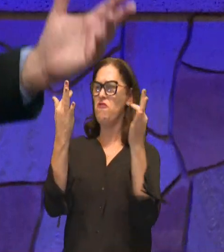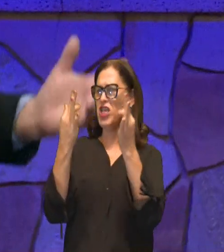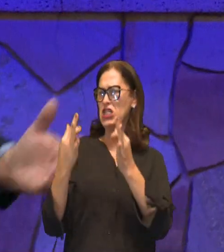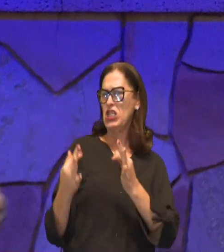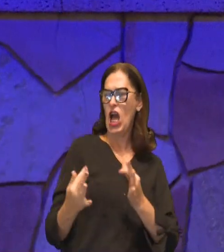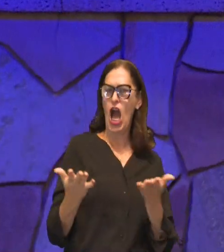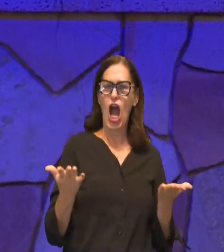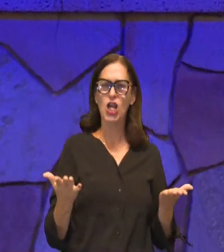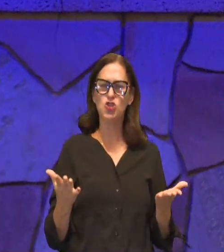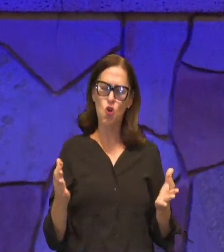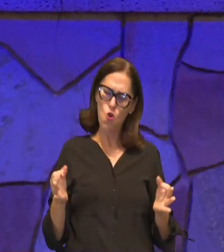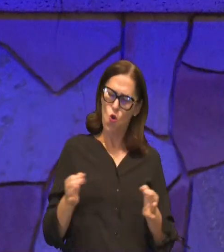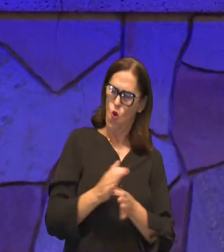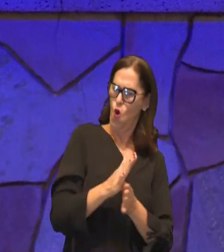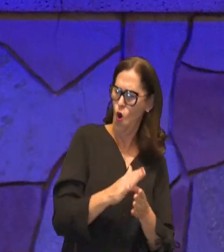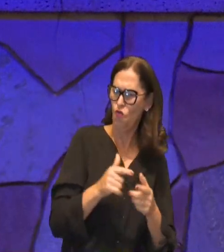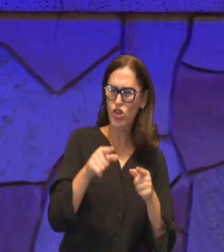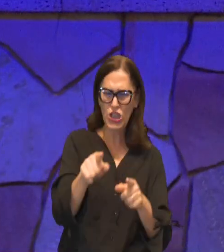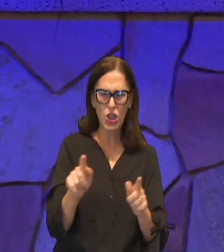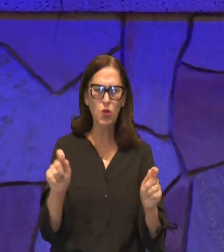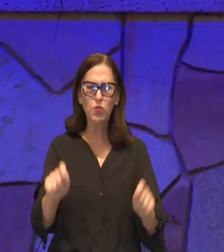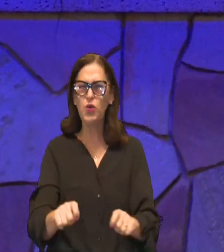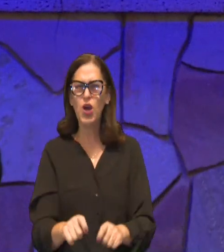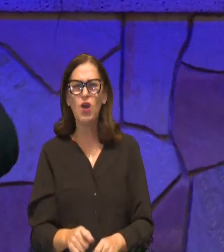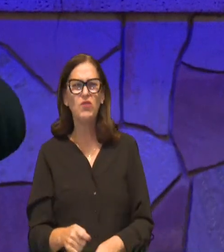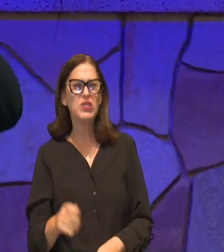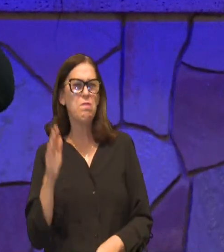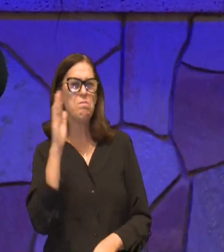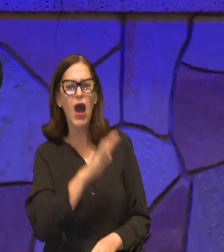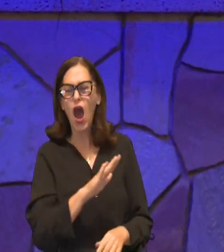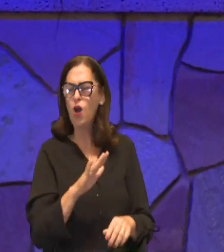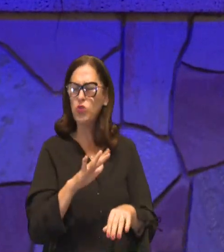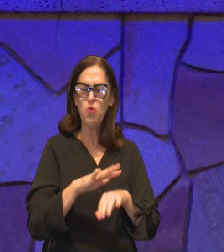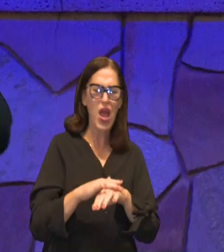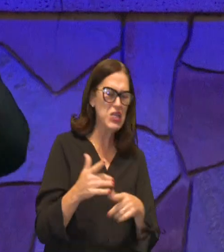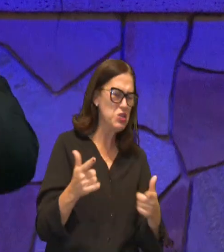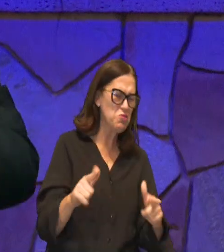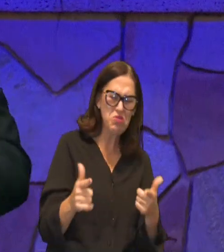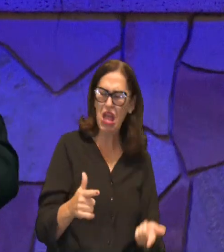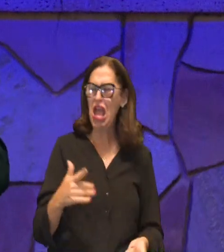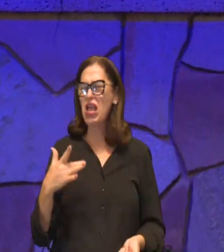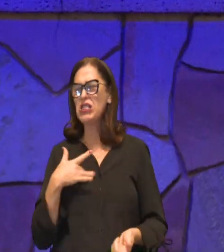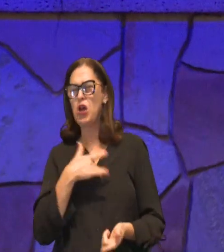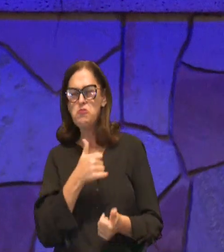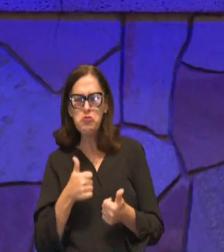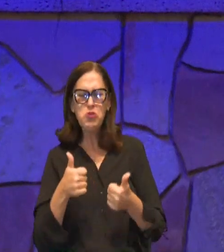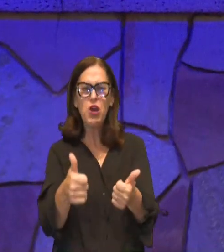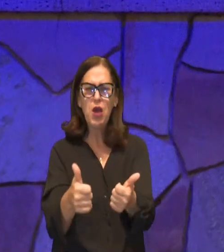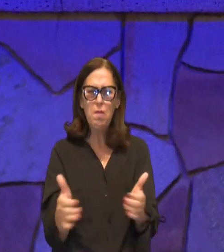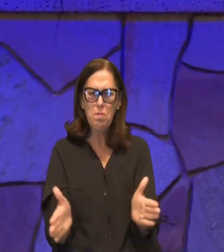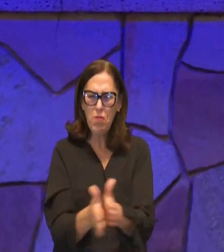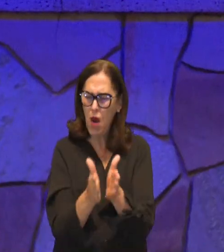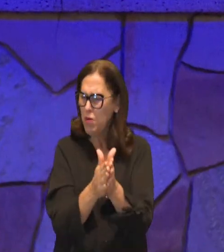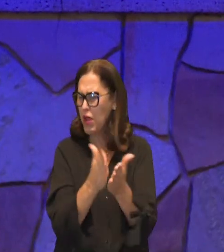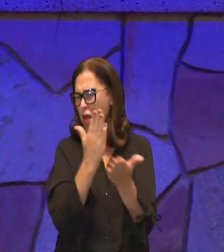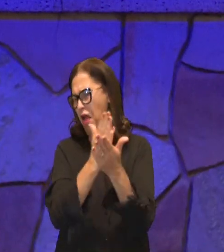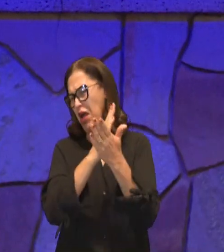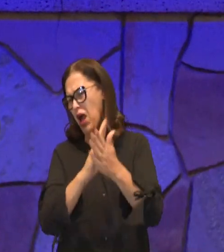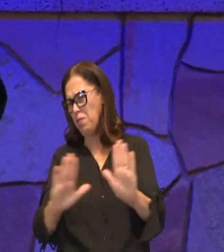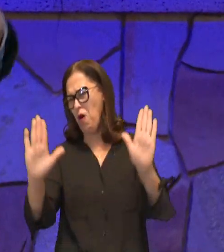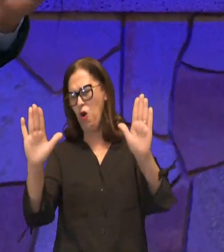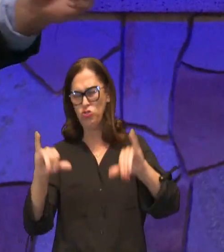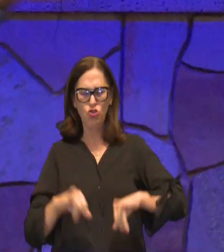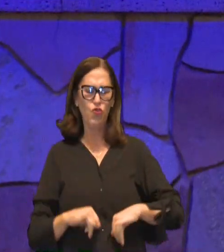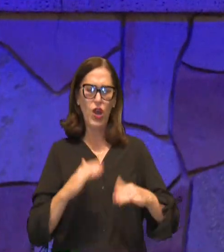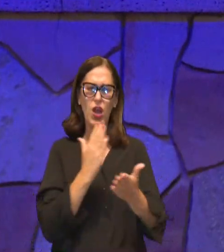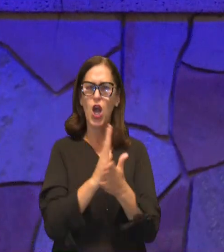felicidade completa, plena. Você não passa mal, você não vai ter problema de saúde, você vai deixar de ser pobre, você vai deixar de sofrer,